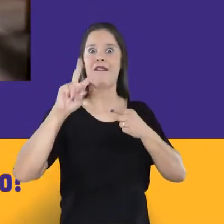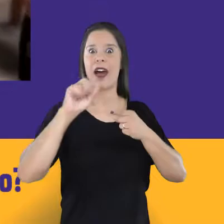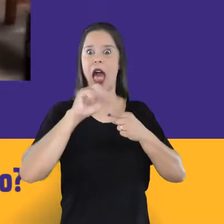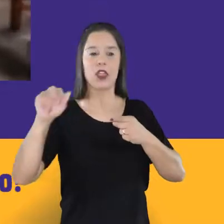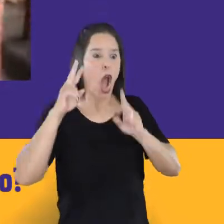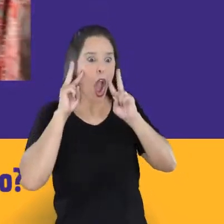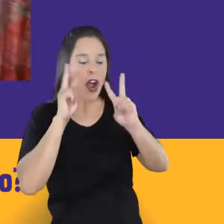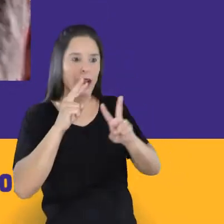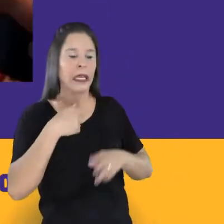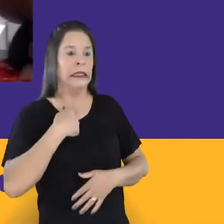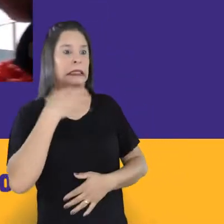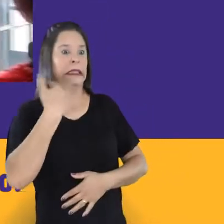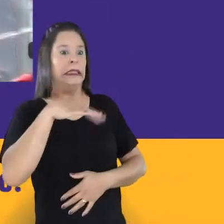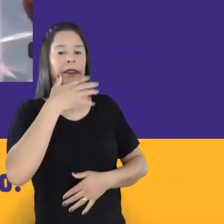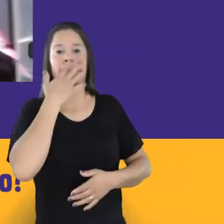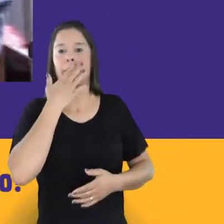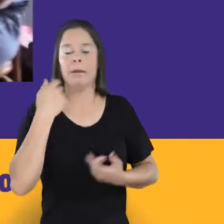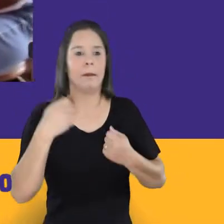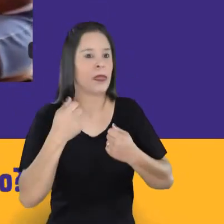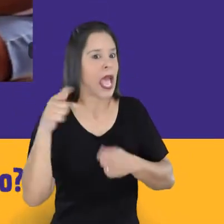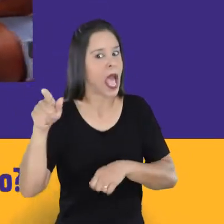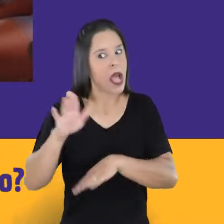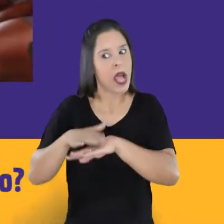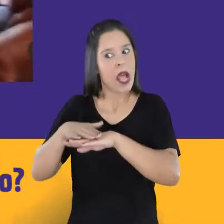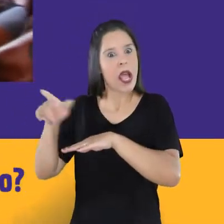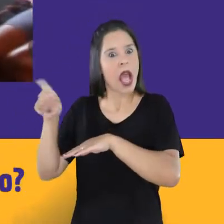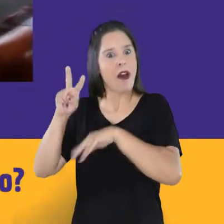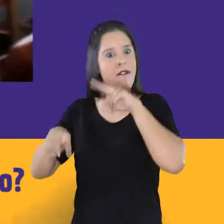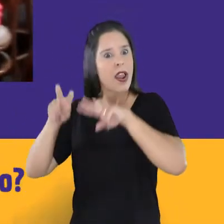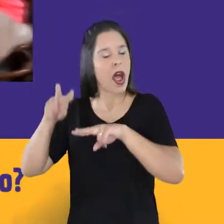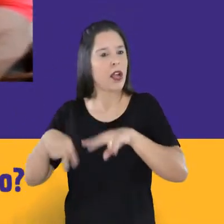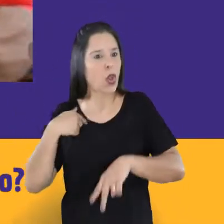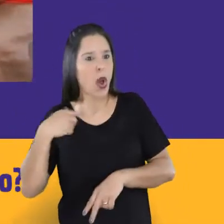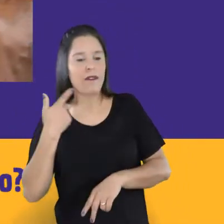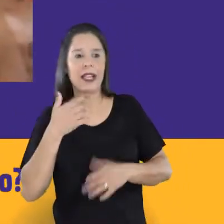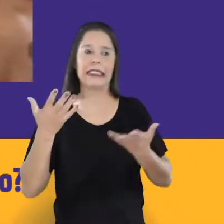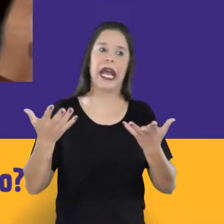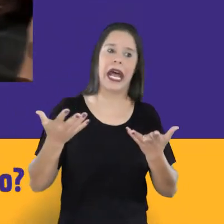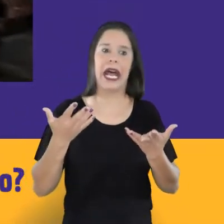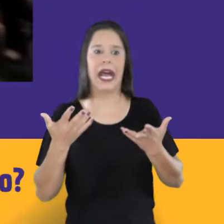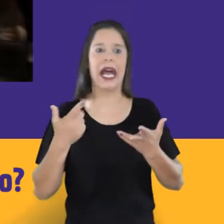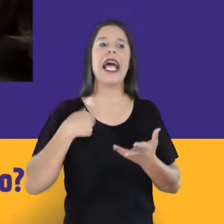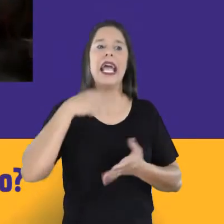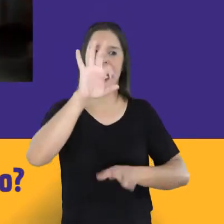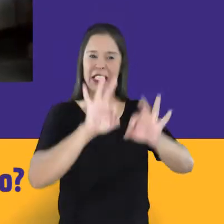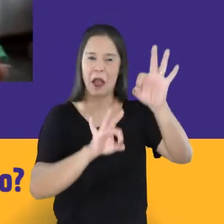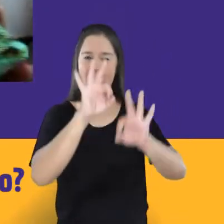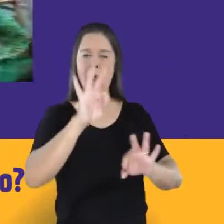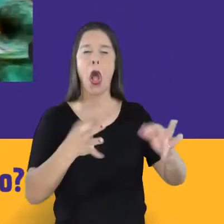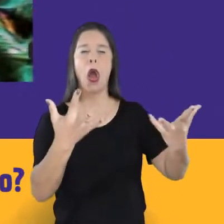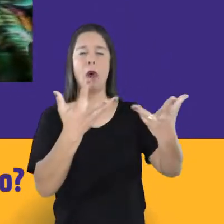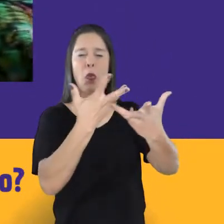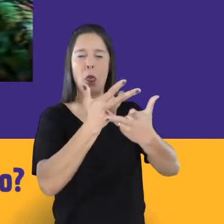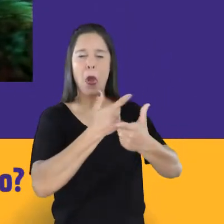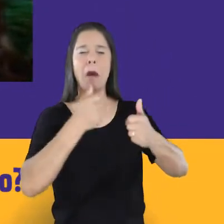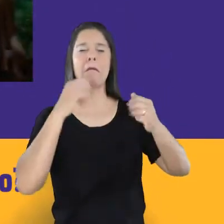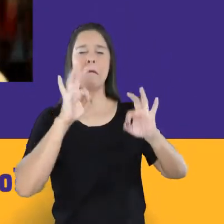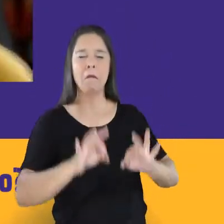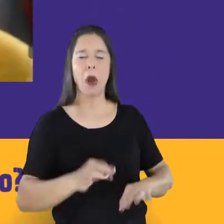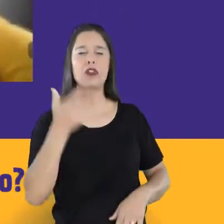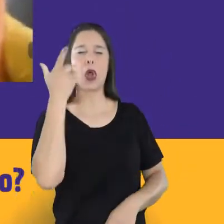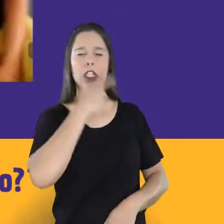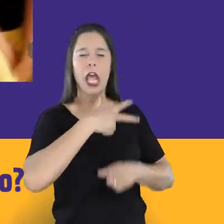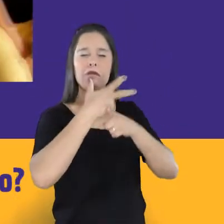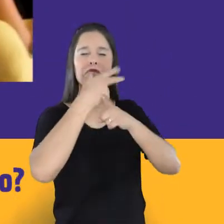convívio e sociabilidade, ele ainda gera esse registro de memória. Isso por meio da criação do livro, que tem o potencial de